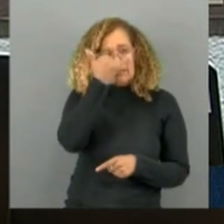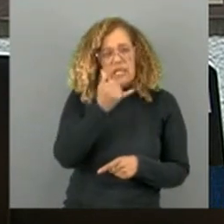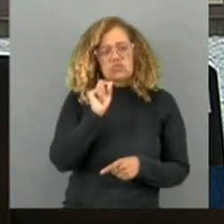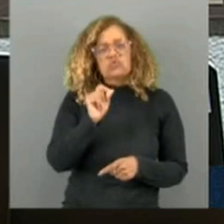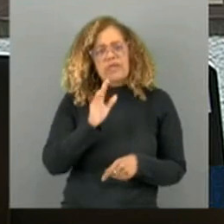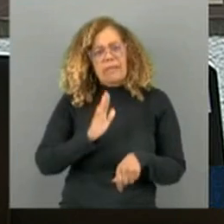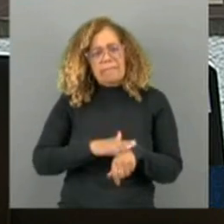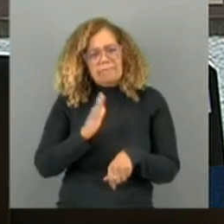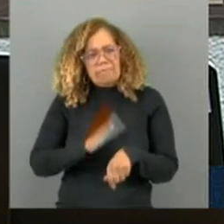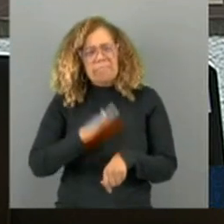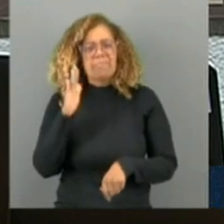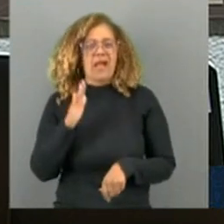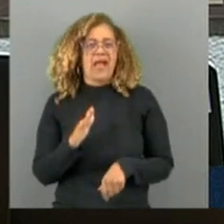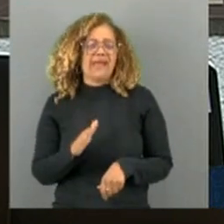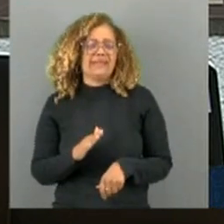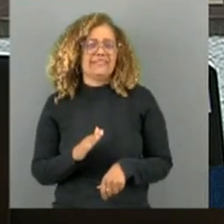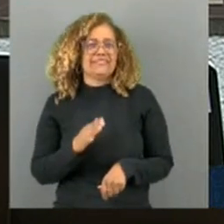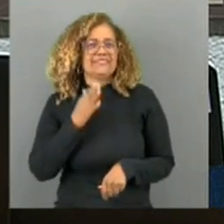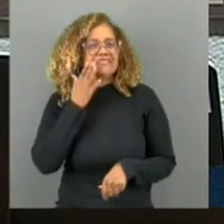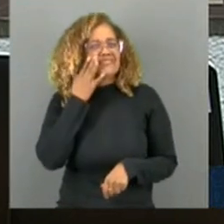mais